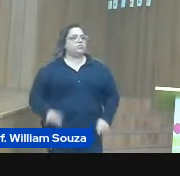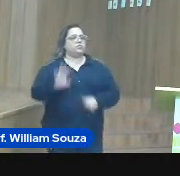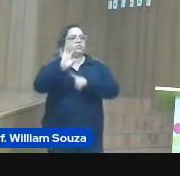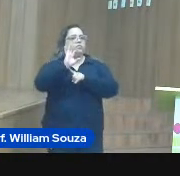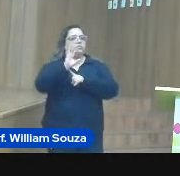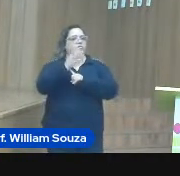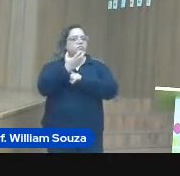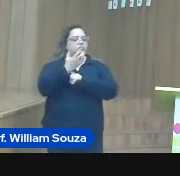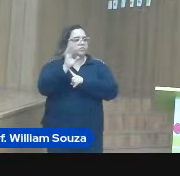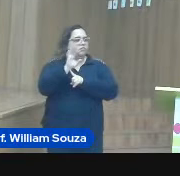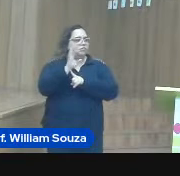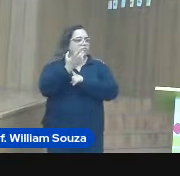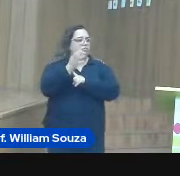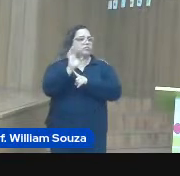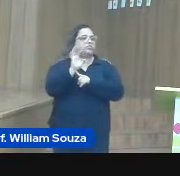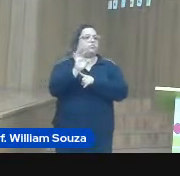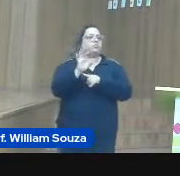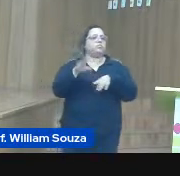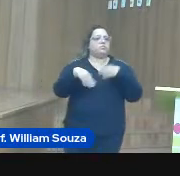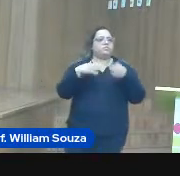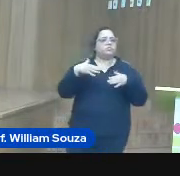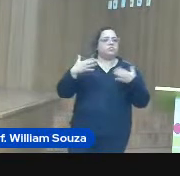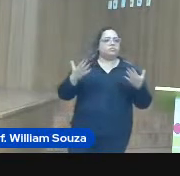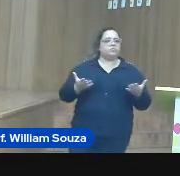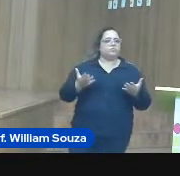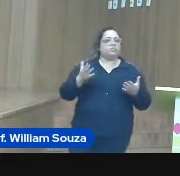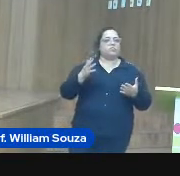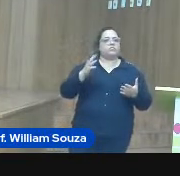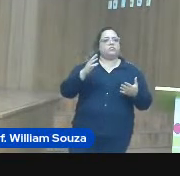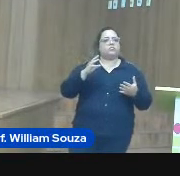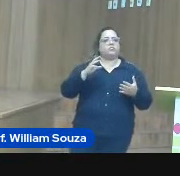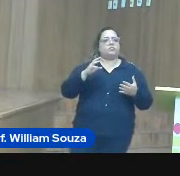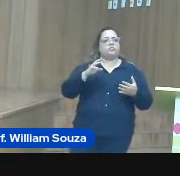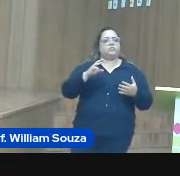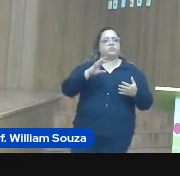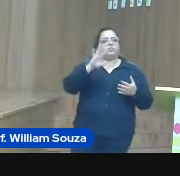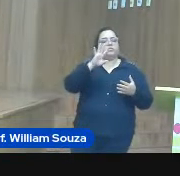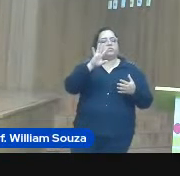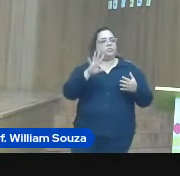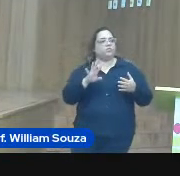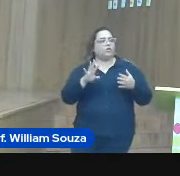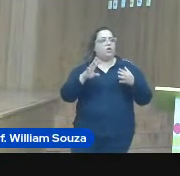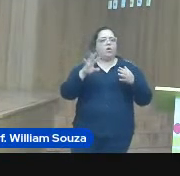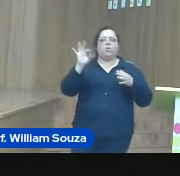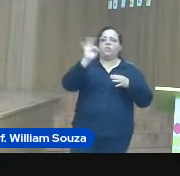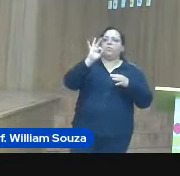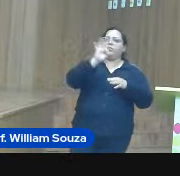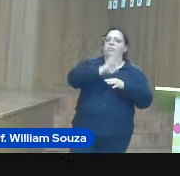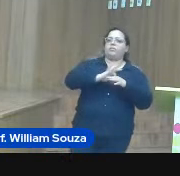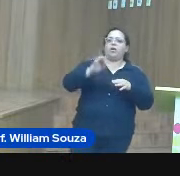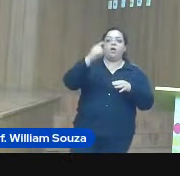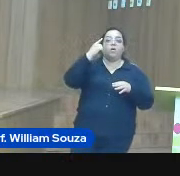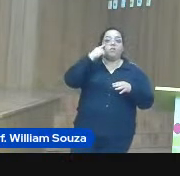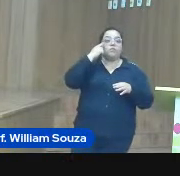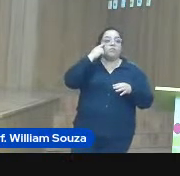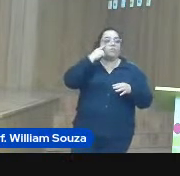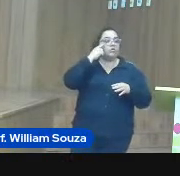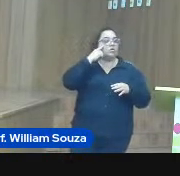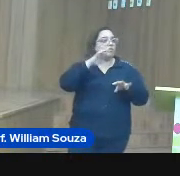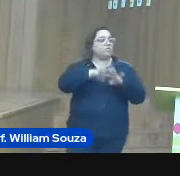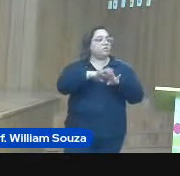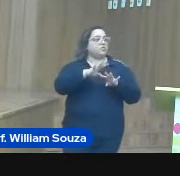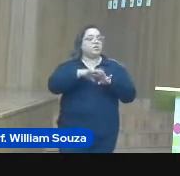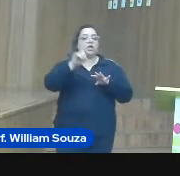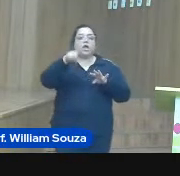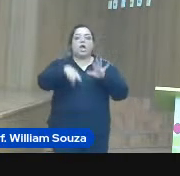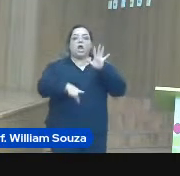do... Ah, e aí a colmeia, são hexágonos perfeitos. Viu? A matemática é uma lei do universo,